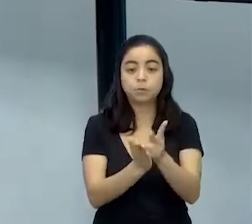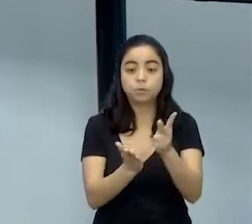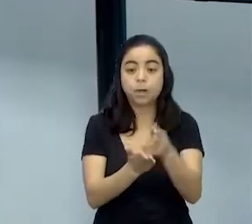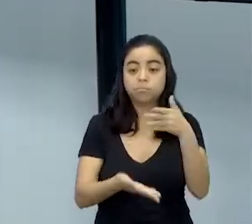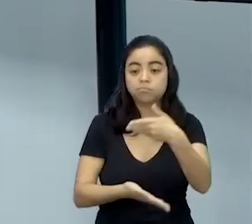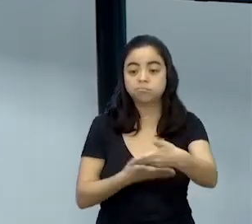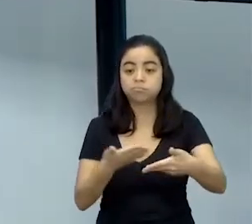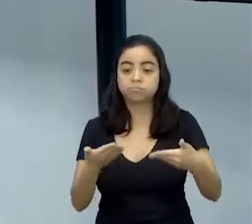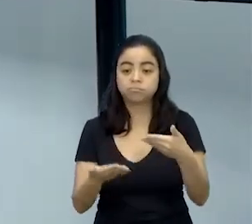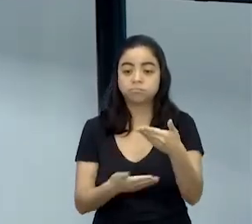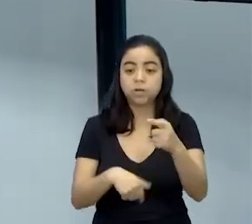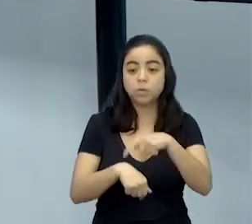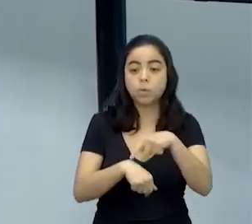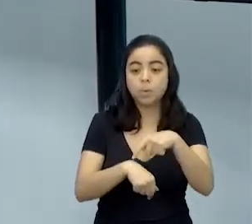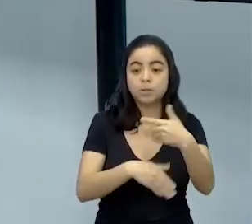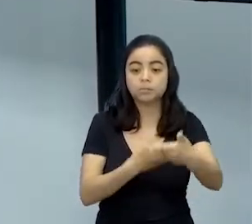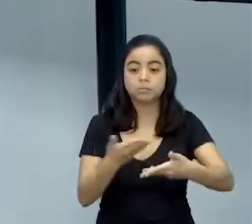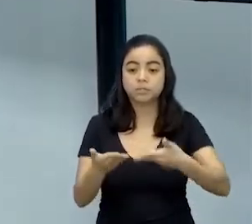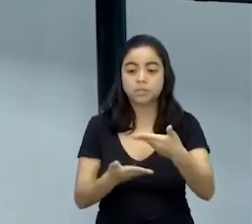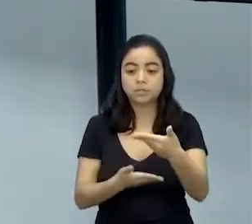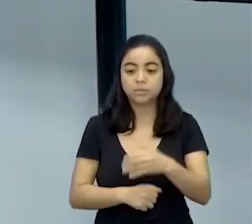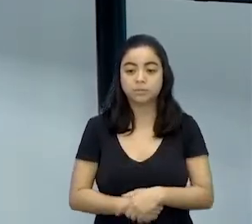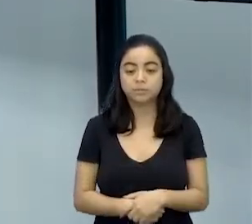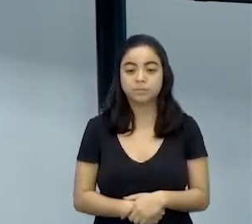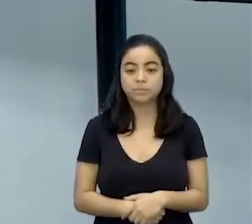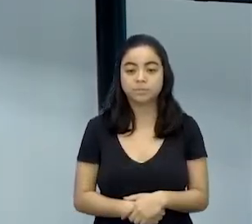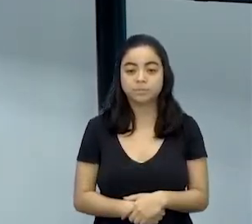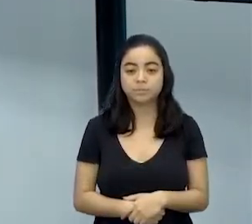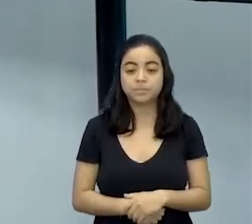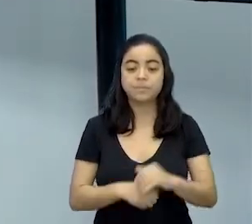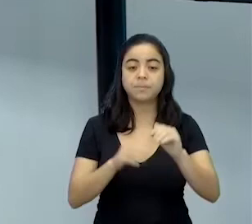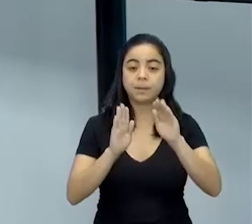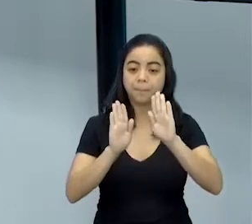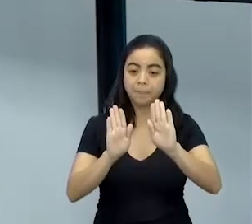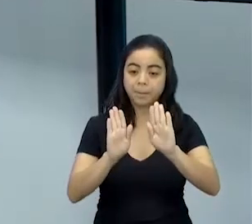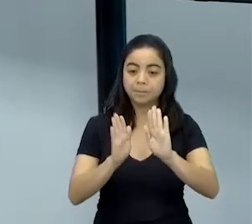nossa conversa lá no momento de interação, tá bom? Mas,